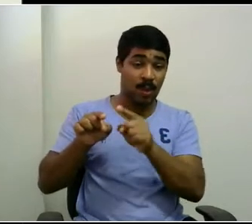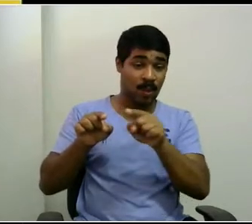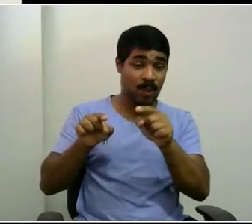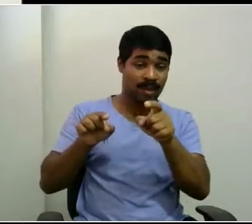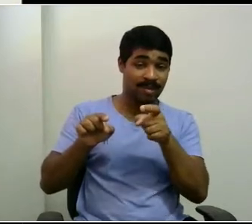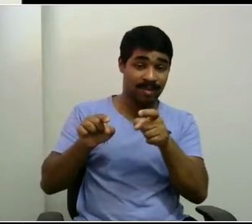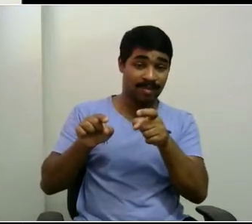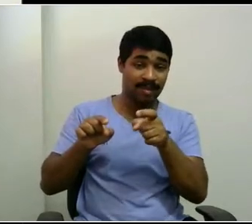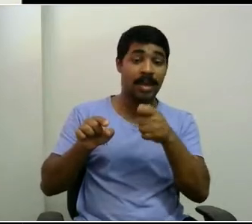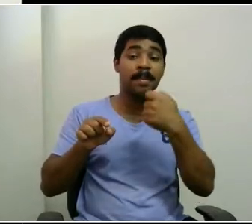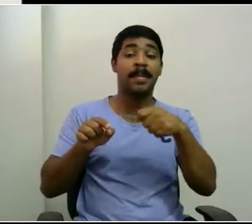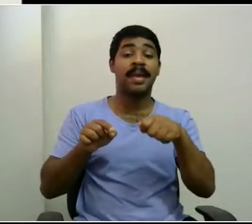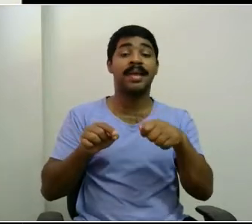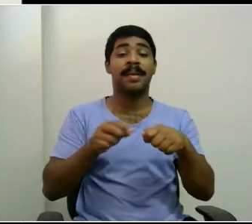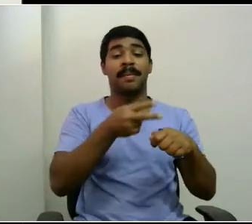menos 22.